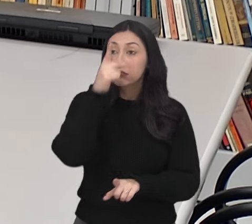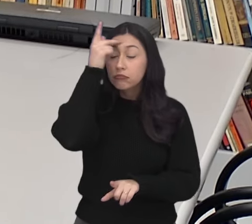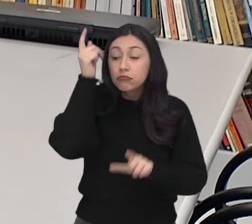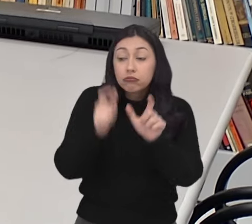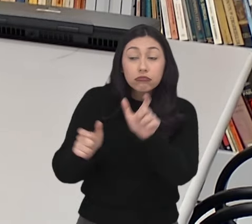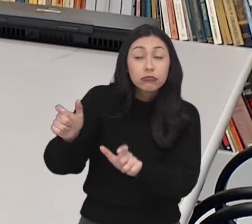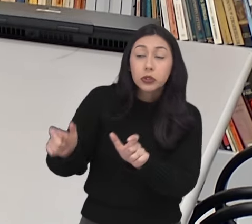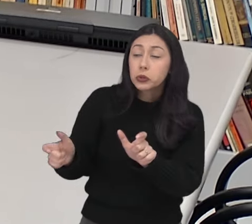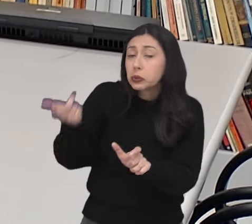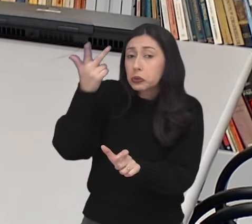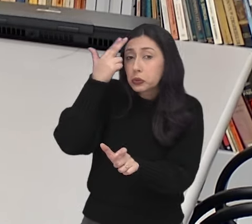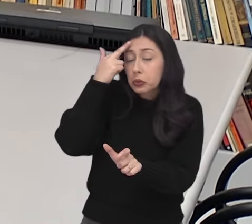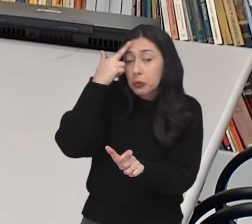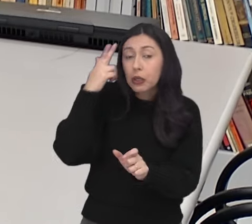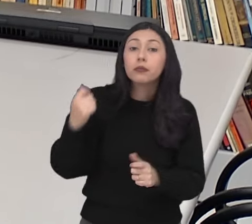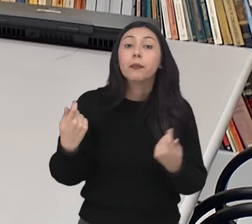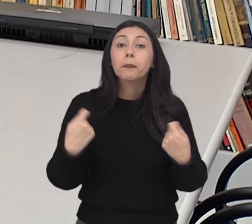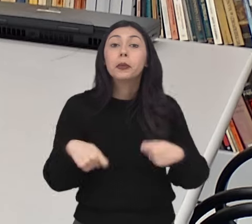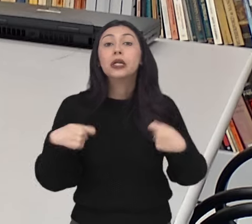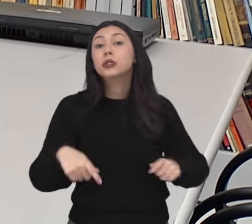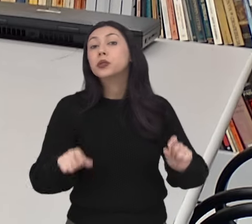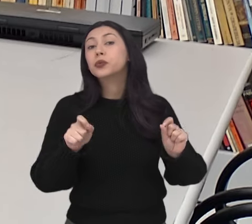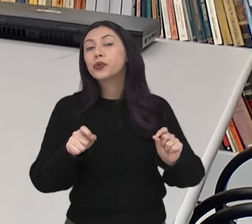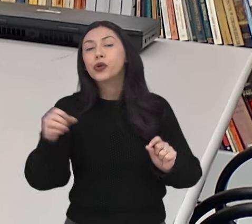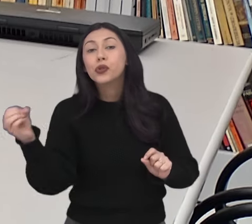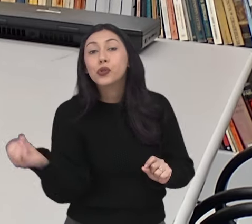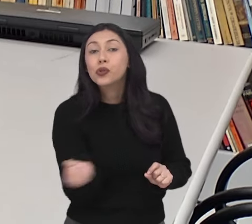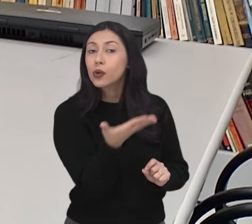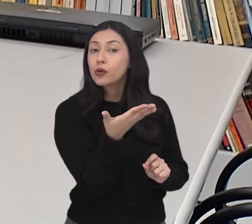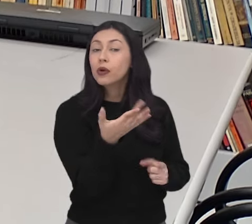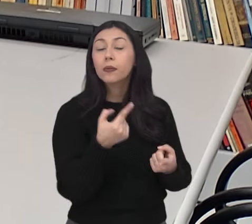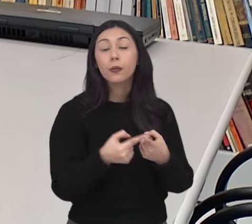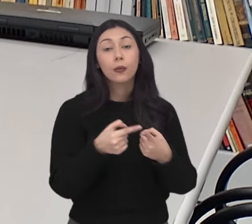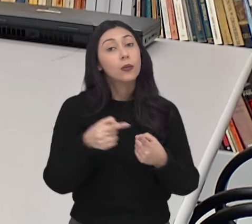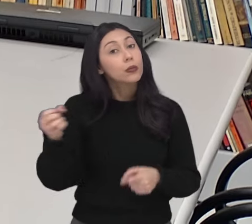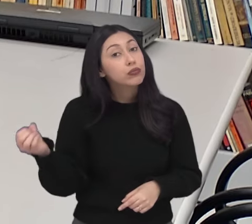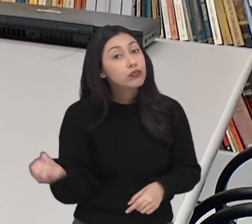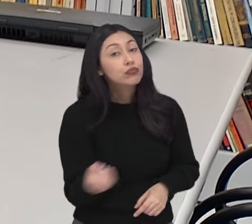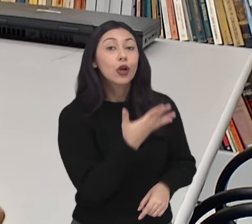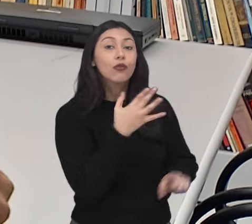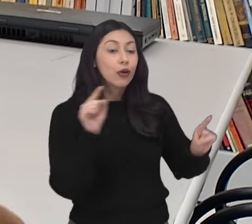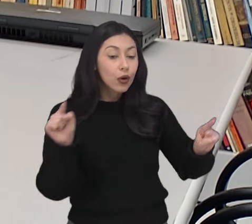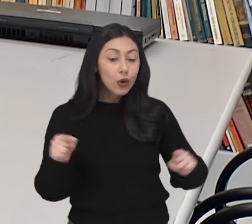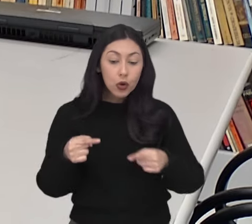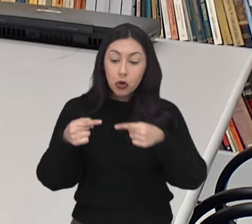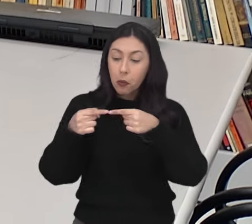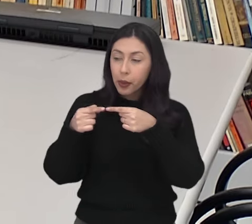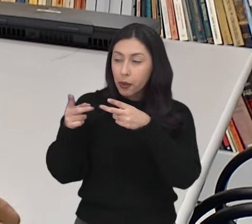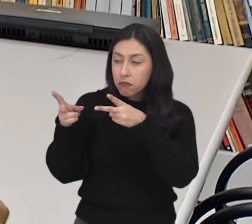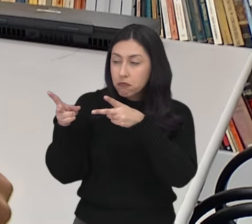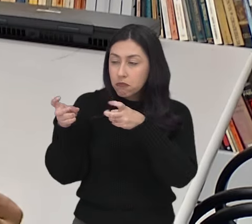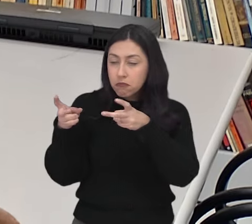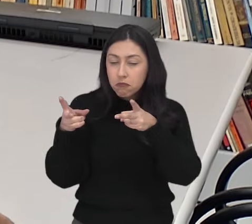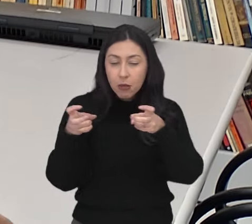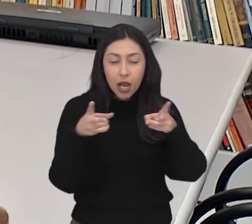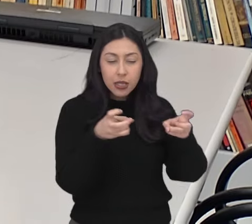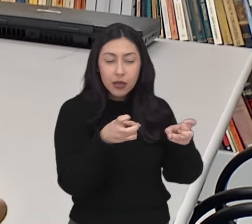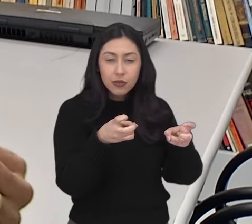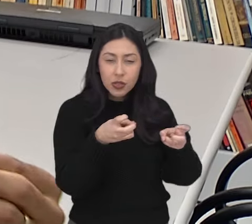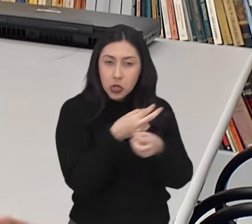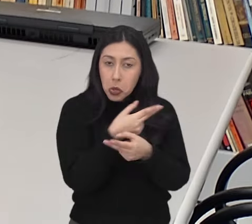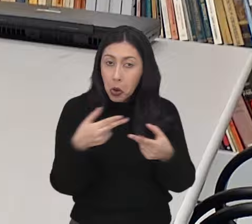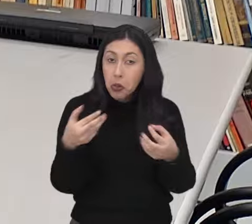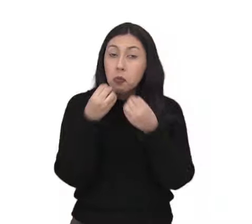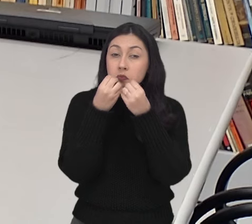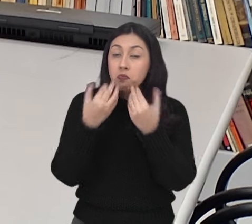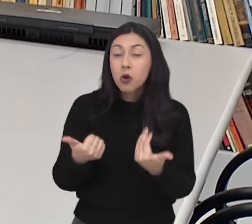beneficiário qualquer ela tem que ter a Inovação que a Inovação ela está associada à percepção de